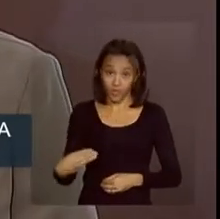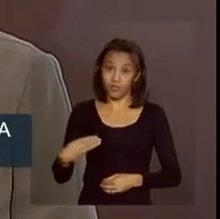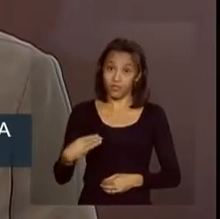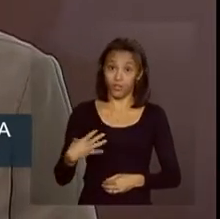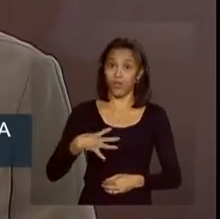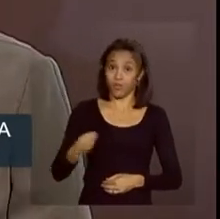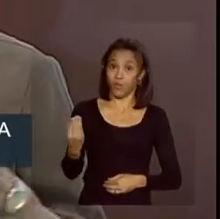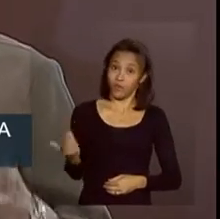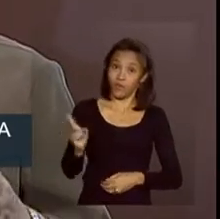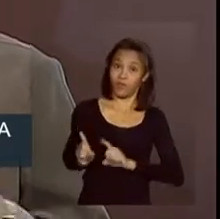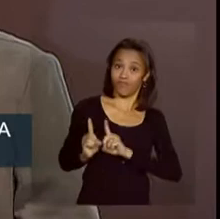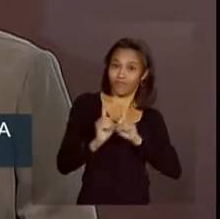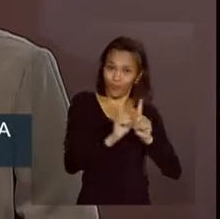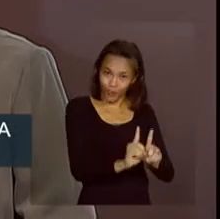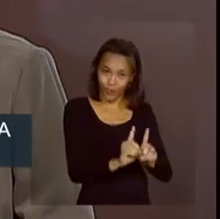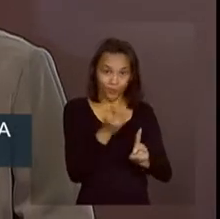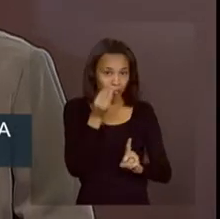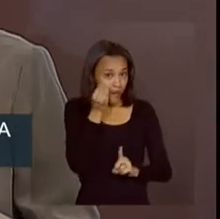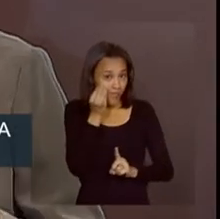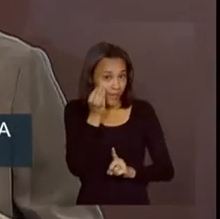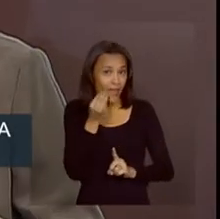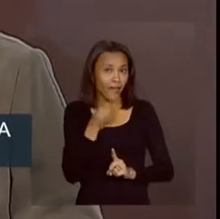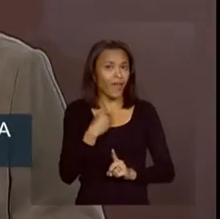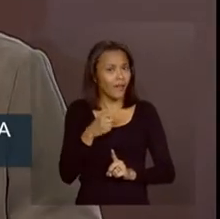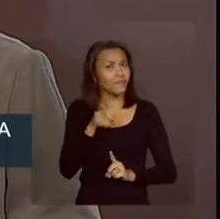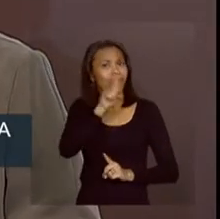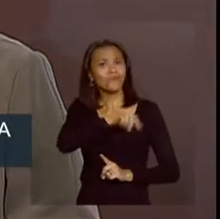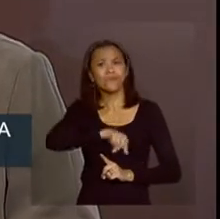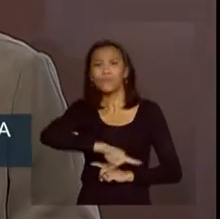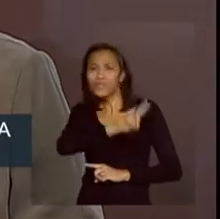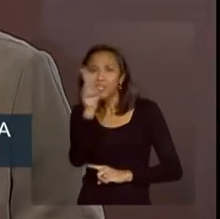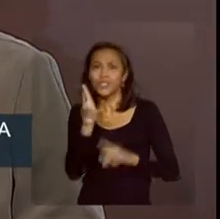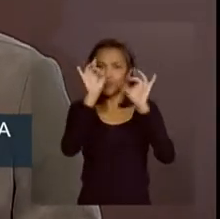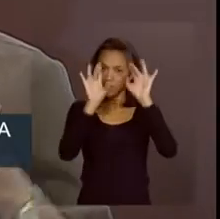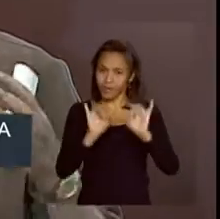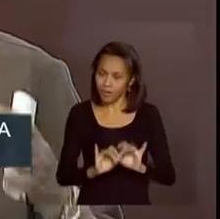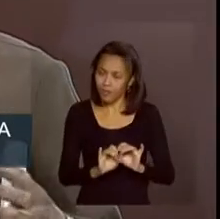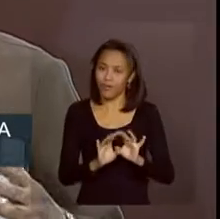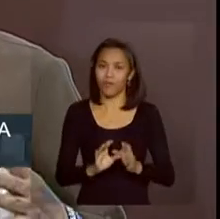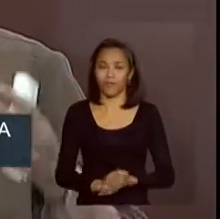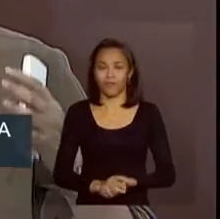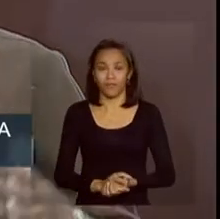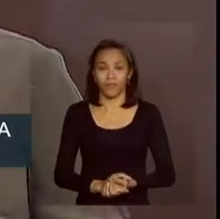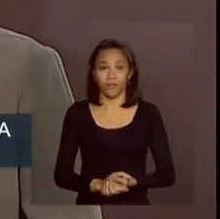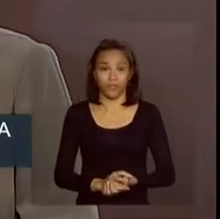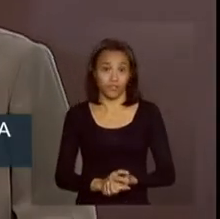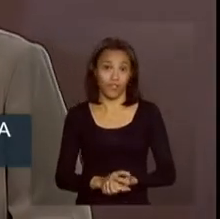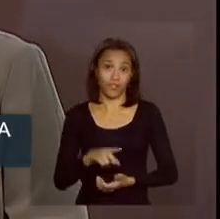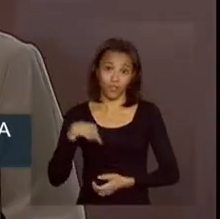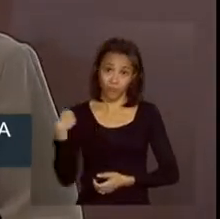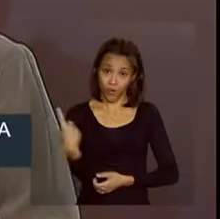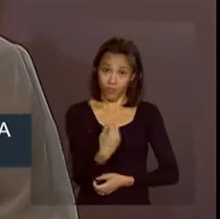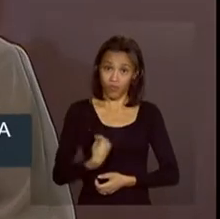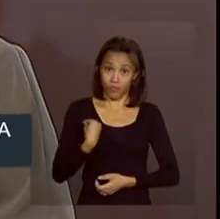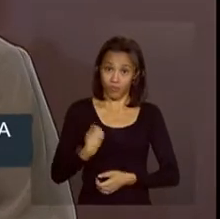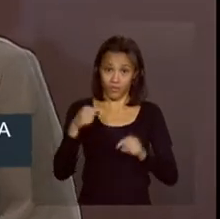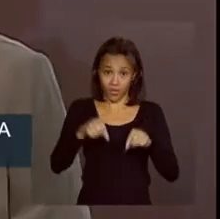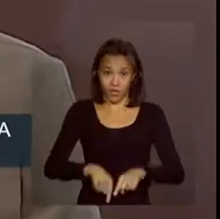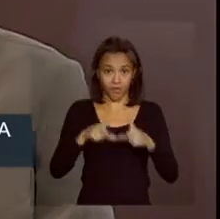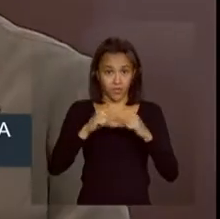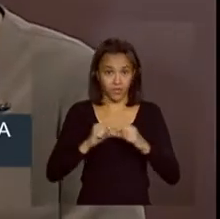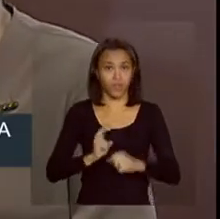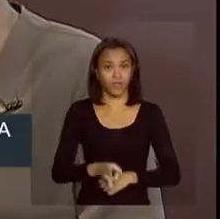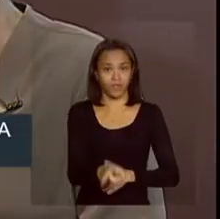filha é um momento especial também para nós que estão estamos aqui em Brasília